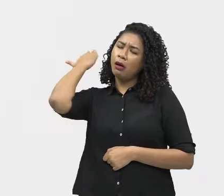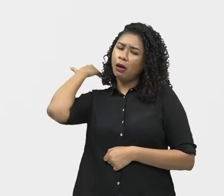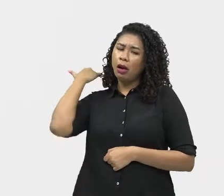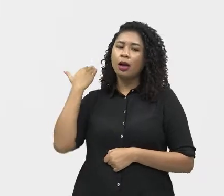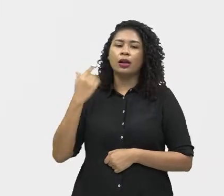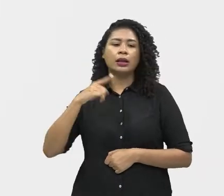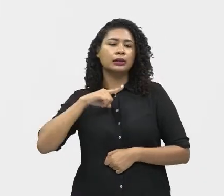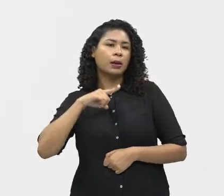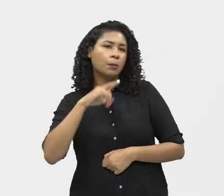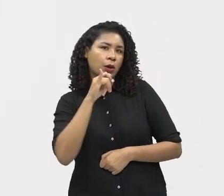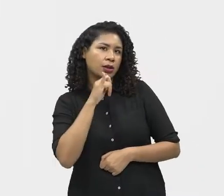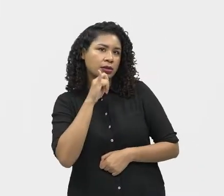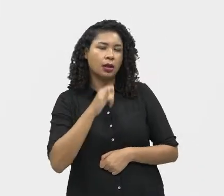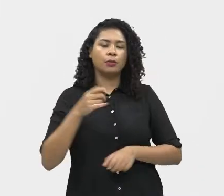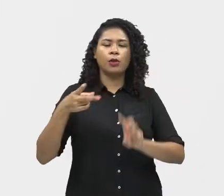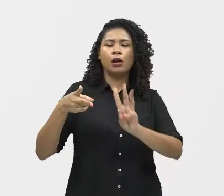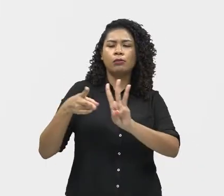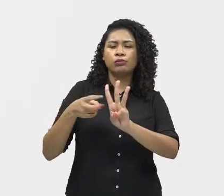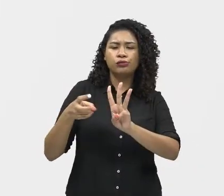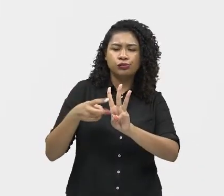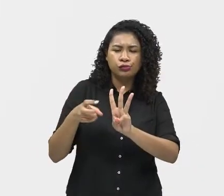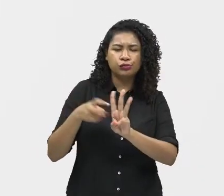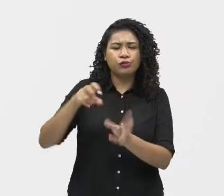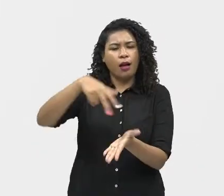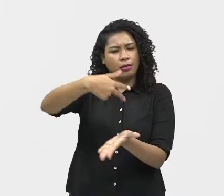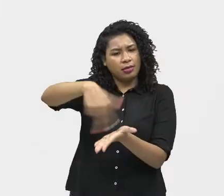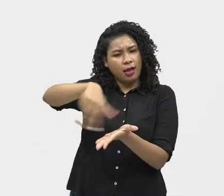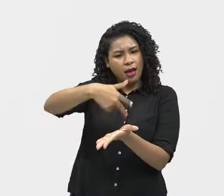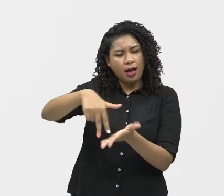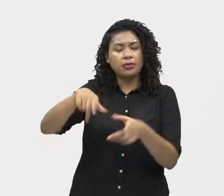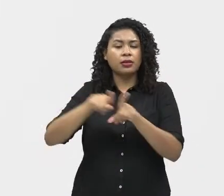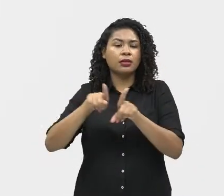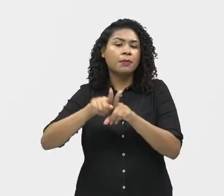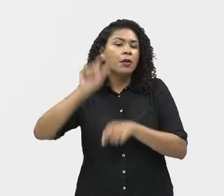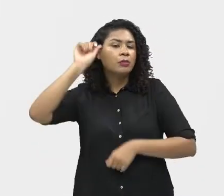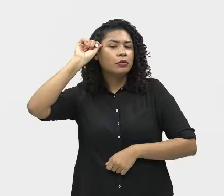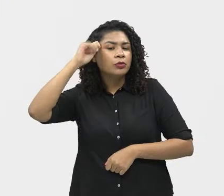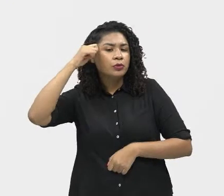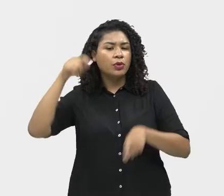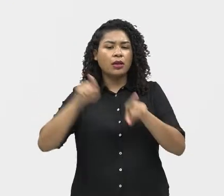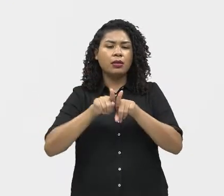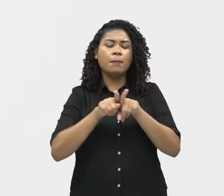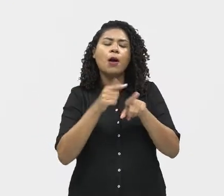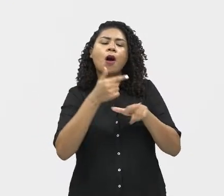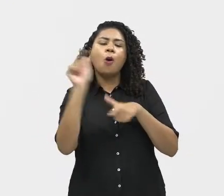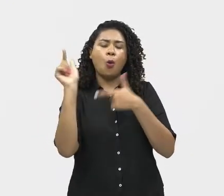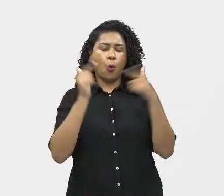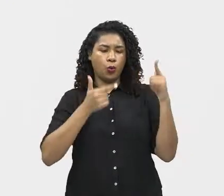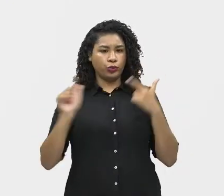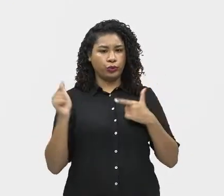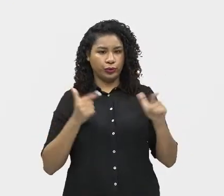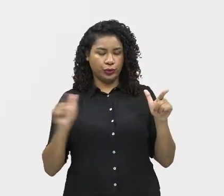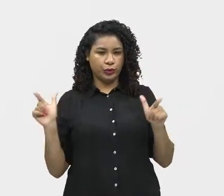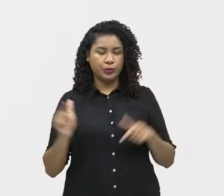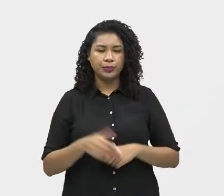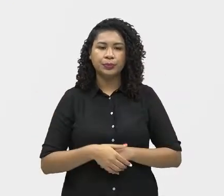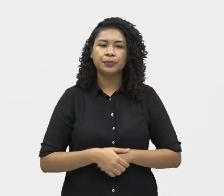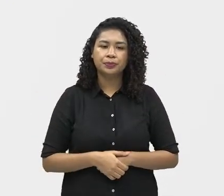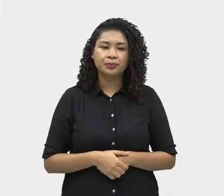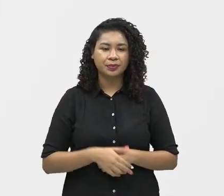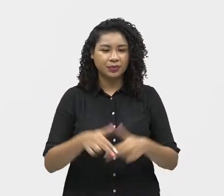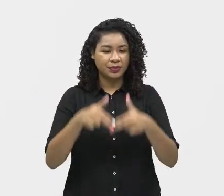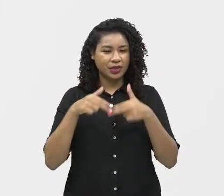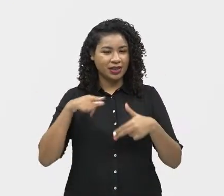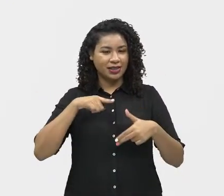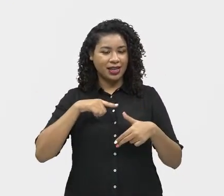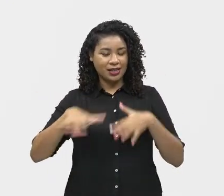danças indígenas, os africanos e várias civilizações. Então, ela apresenta essa coordenação